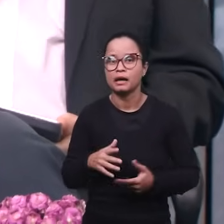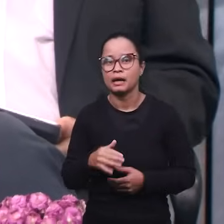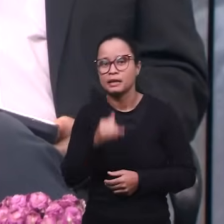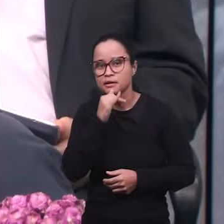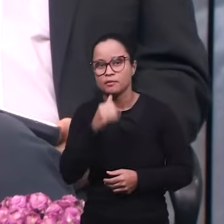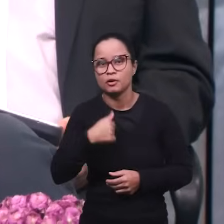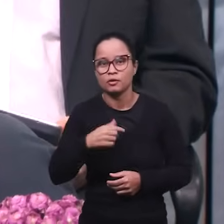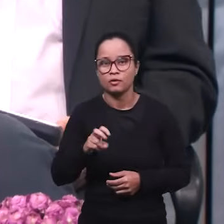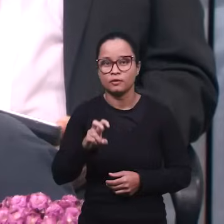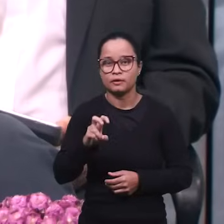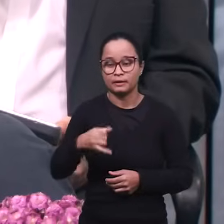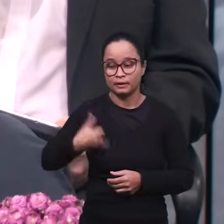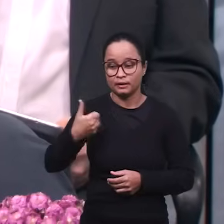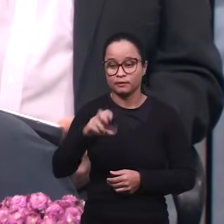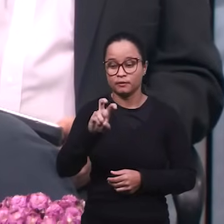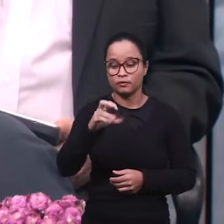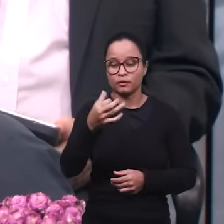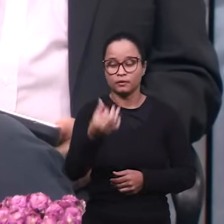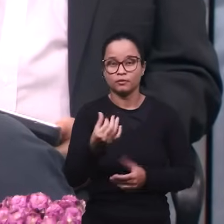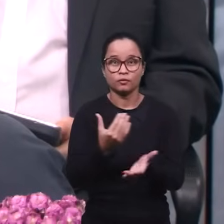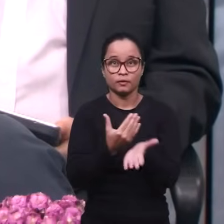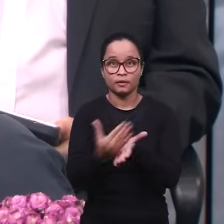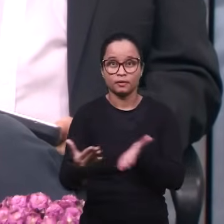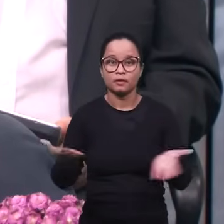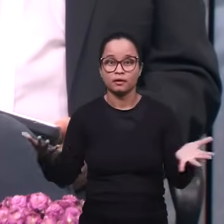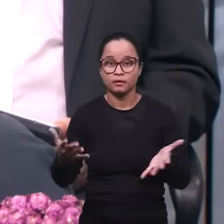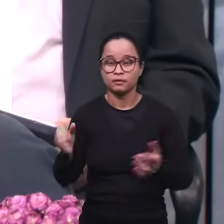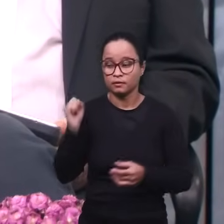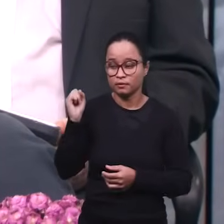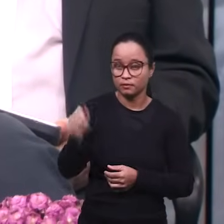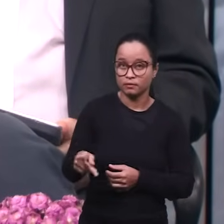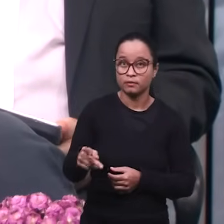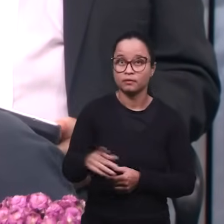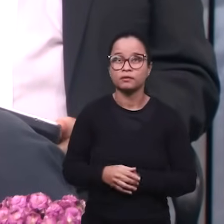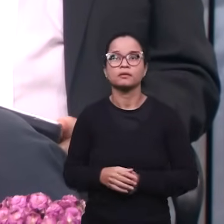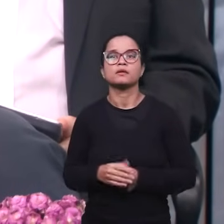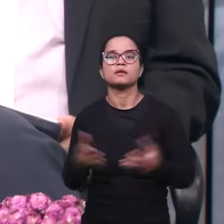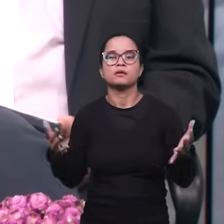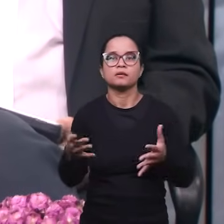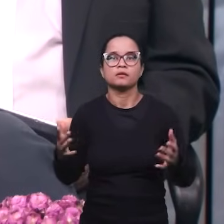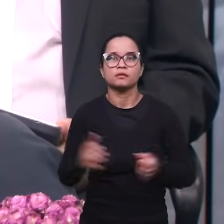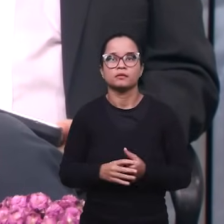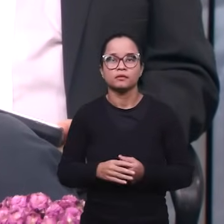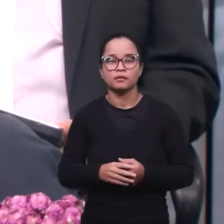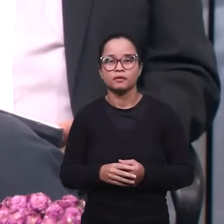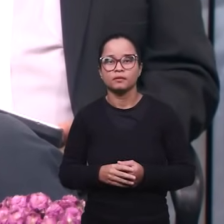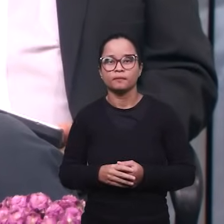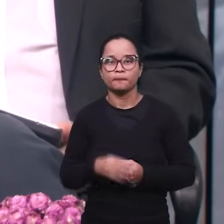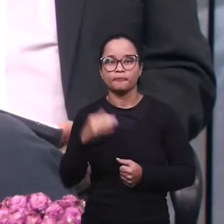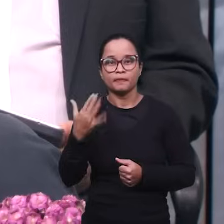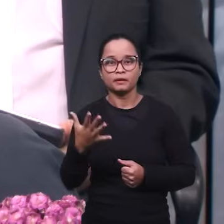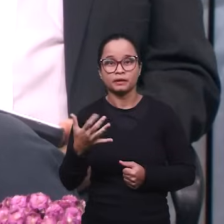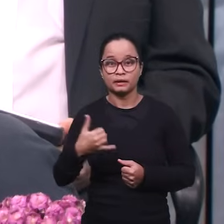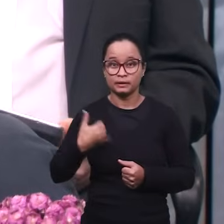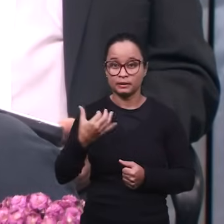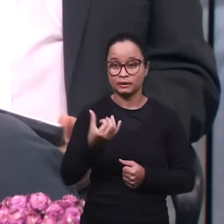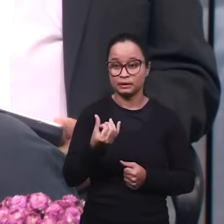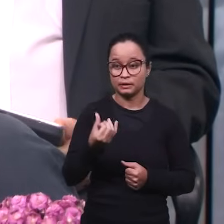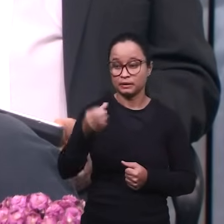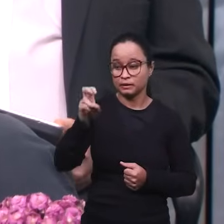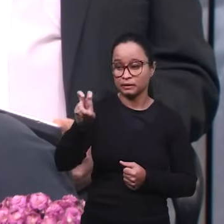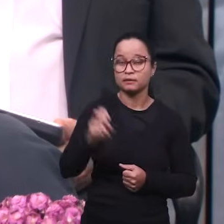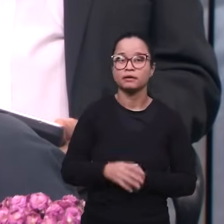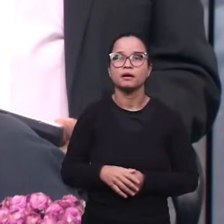tenho 56 anos de idade. Se eu quiser começar a fazer uma aposentadoria, um plano privado de aposentadoria com uma perspectiva, por exemplo, de 65